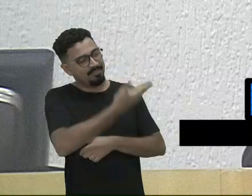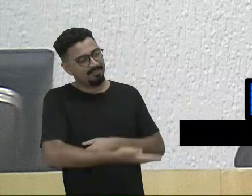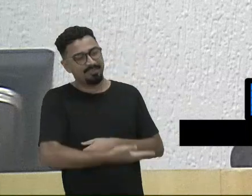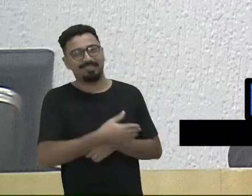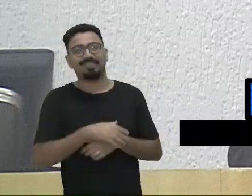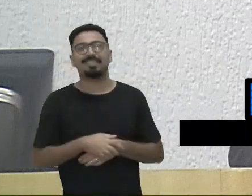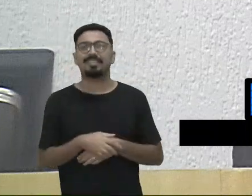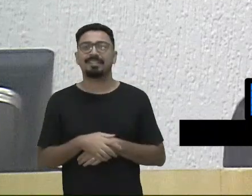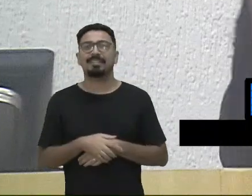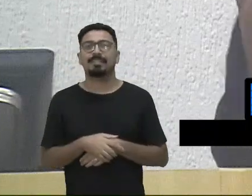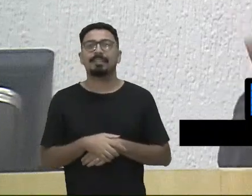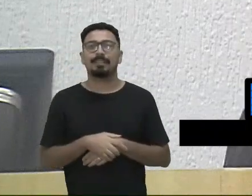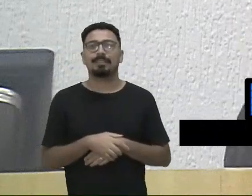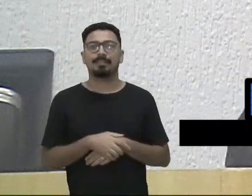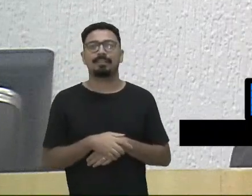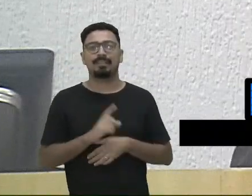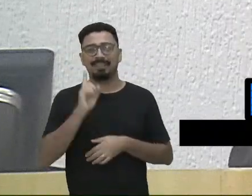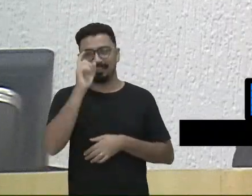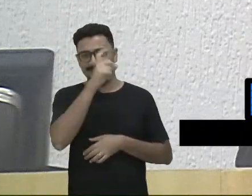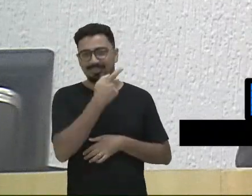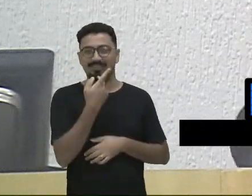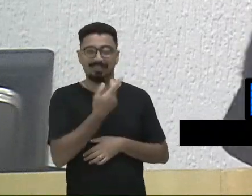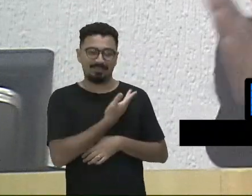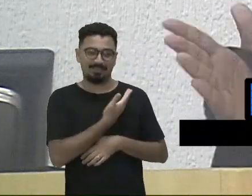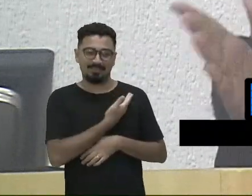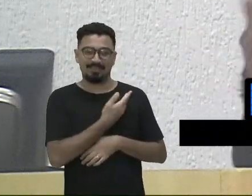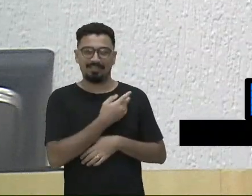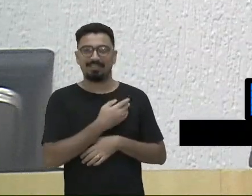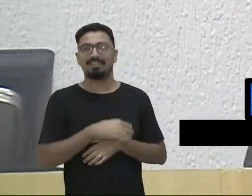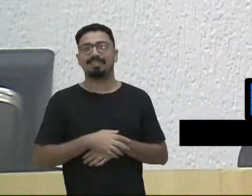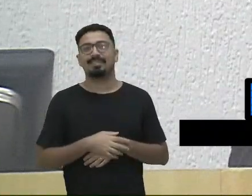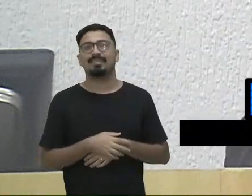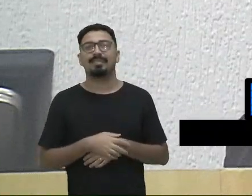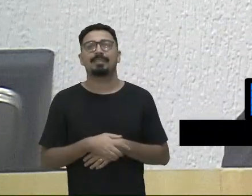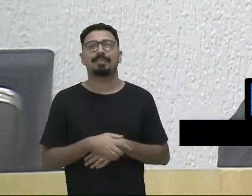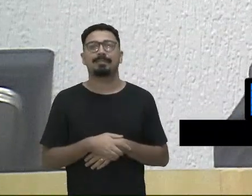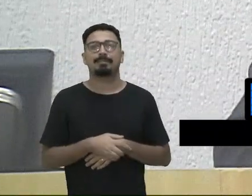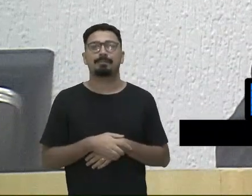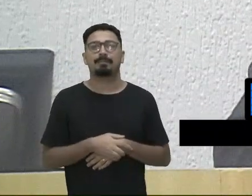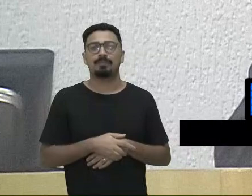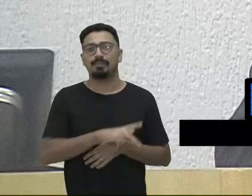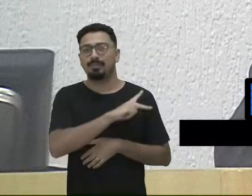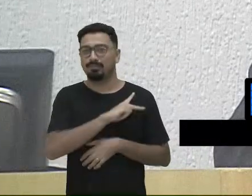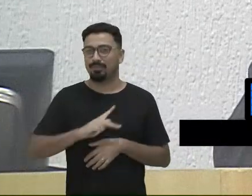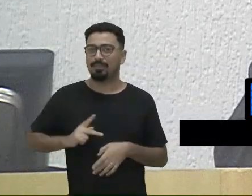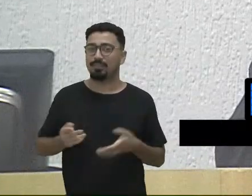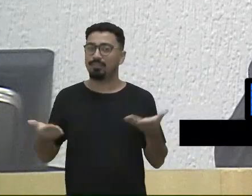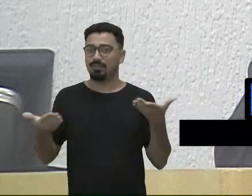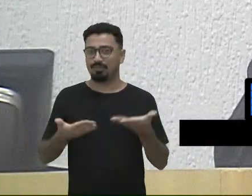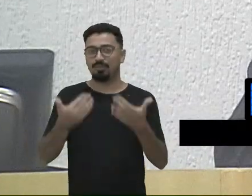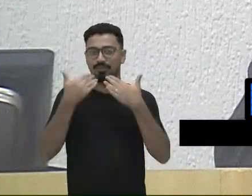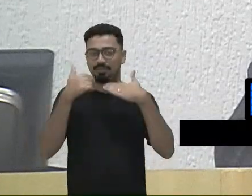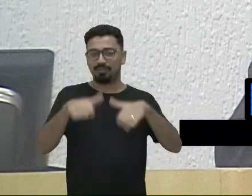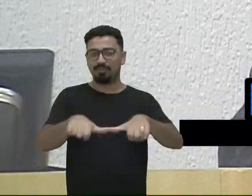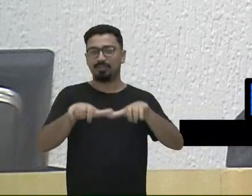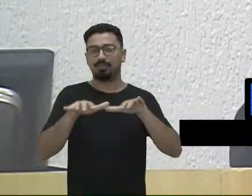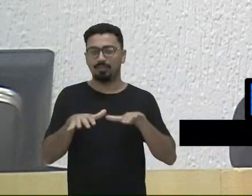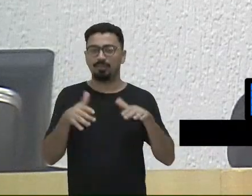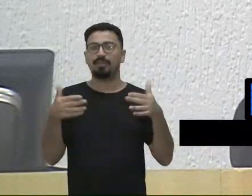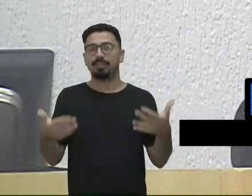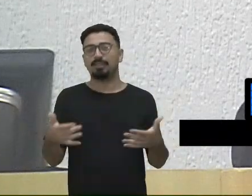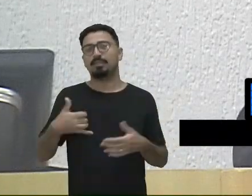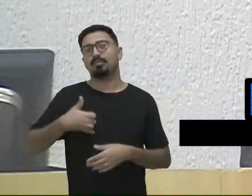Excelência. Difícil chamar uma amiga de Vossa Excelência, mas Vossa Excelência aqui como presidente dessa audiência. E mais ainda